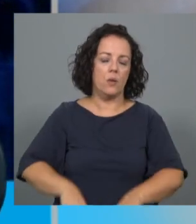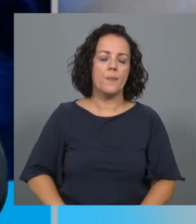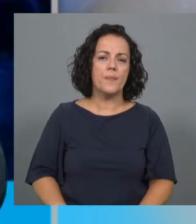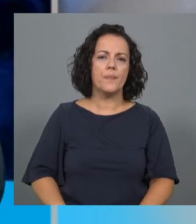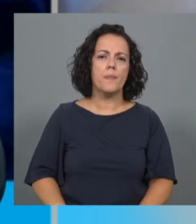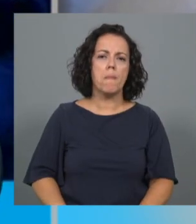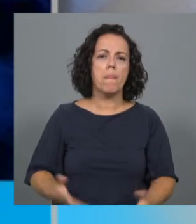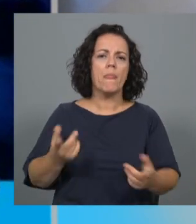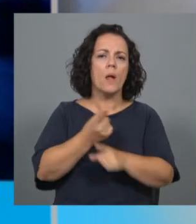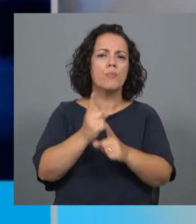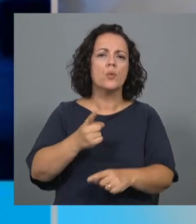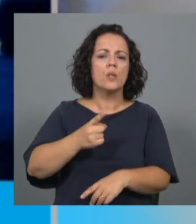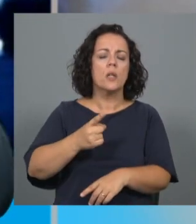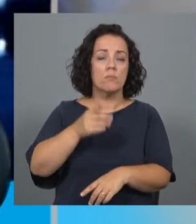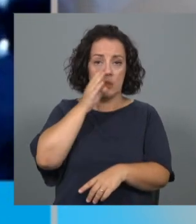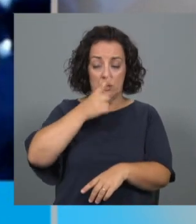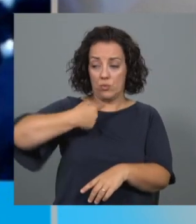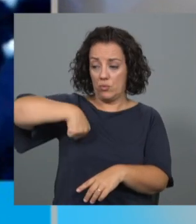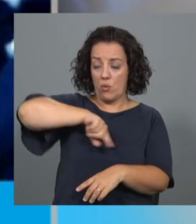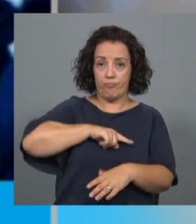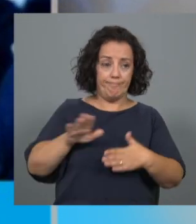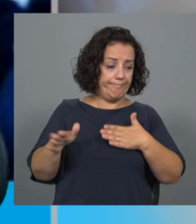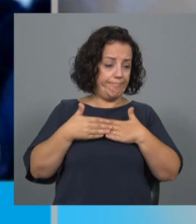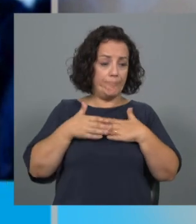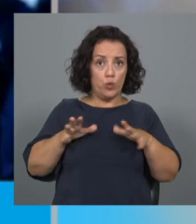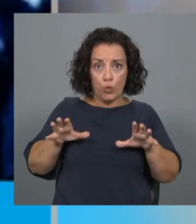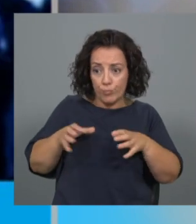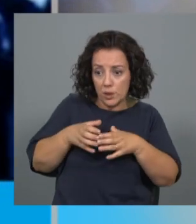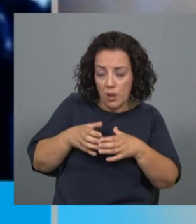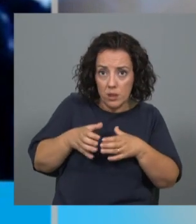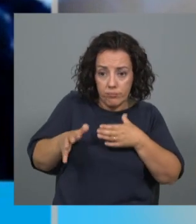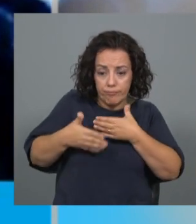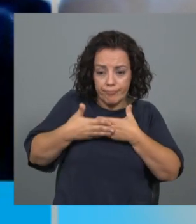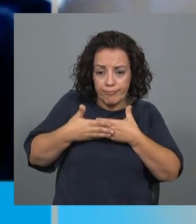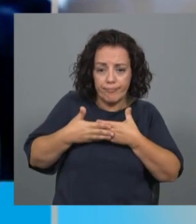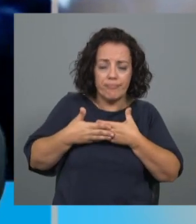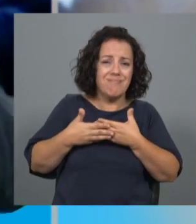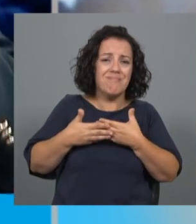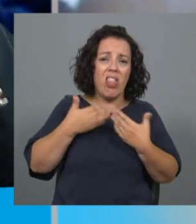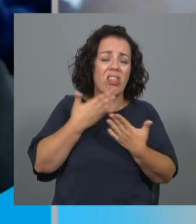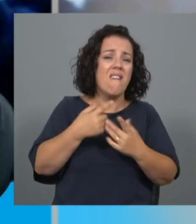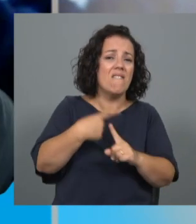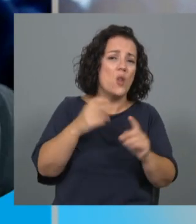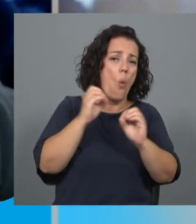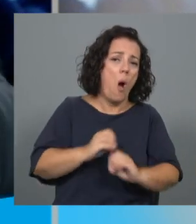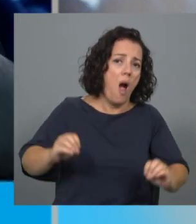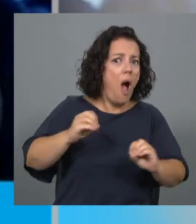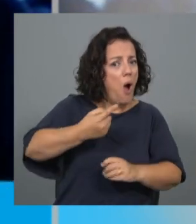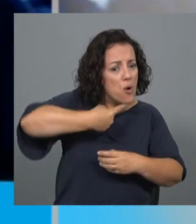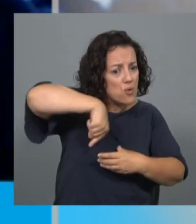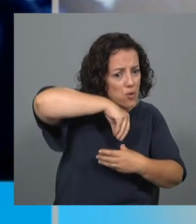não ganhamos nada em fechar-nos, em fechar as nossas comunidades. Nós temos muitas necessidades, mas ao partilharmos,